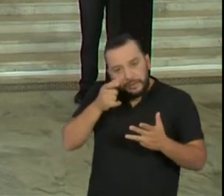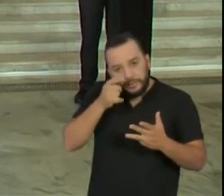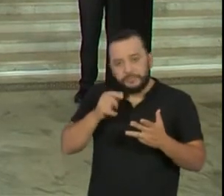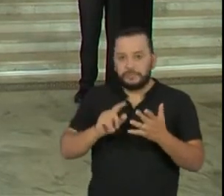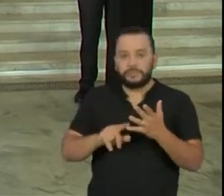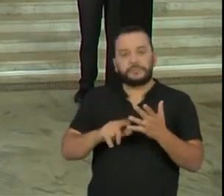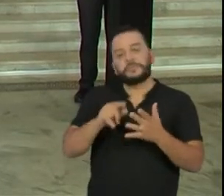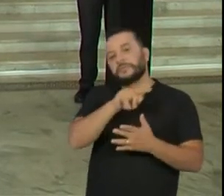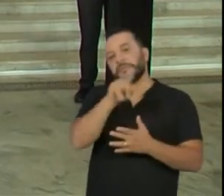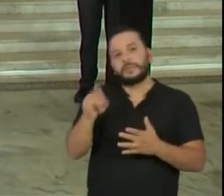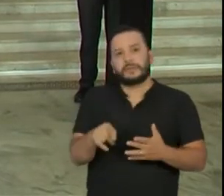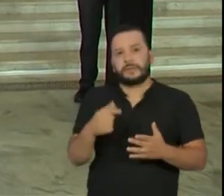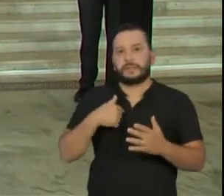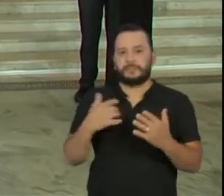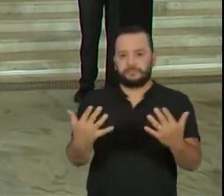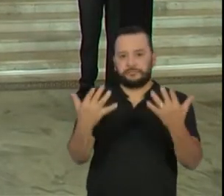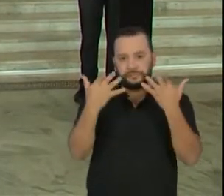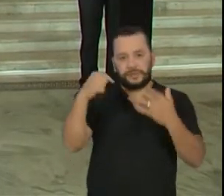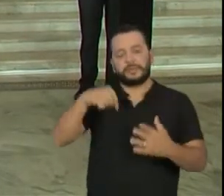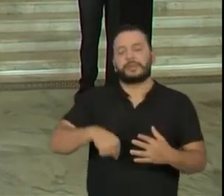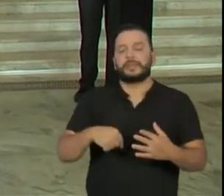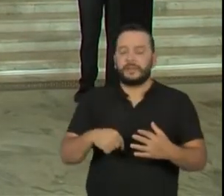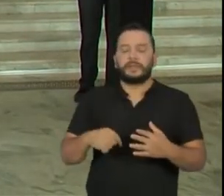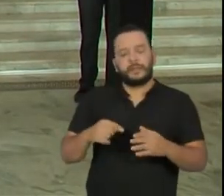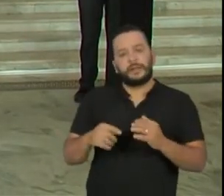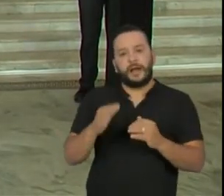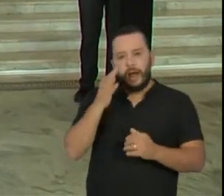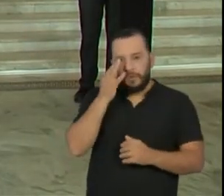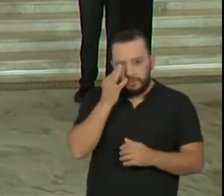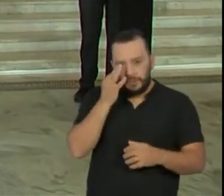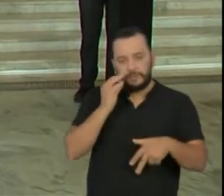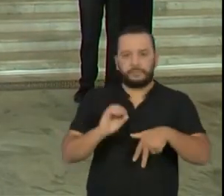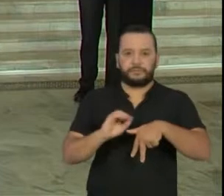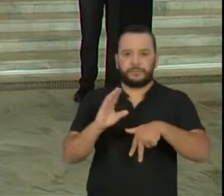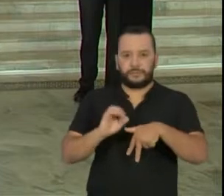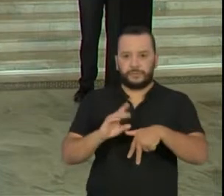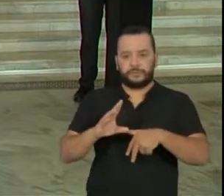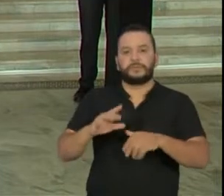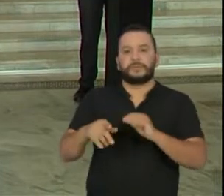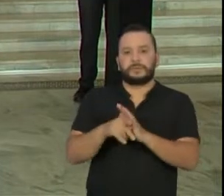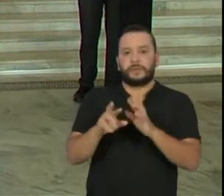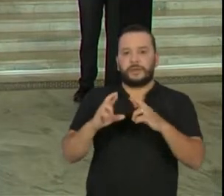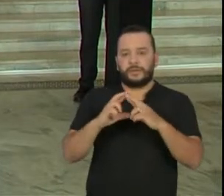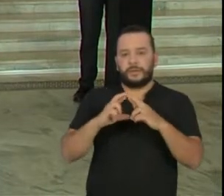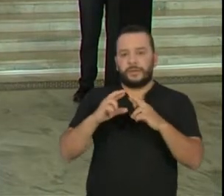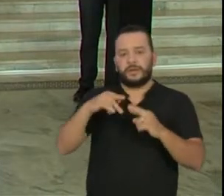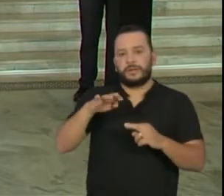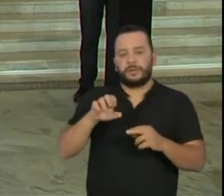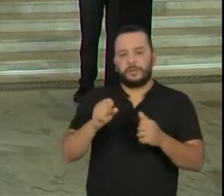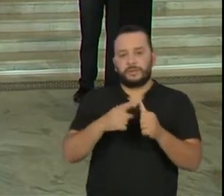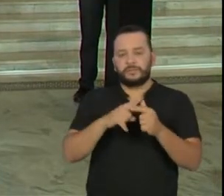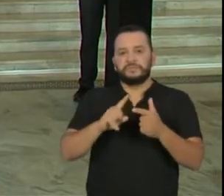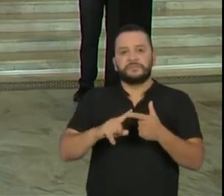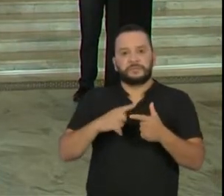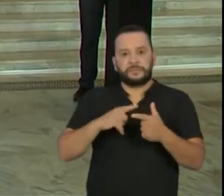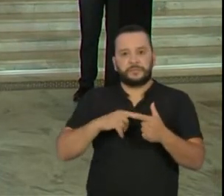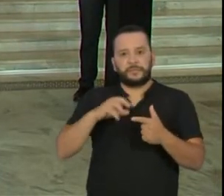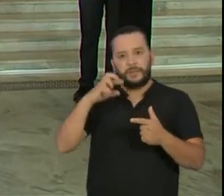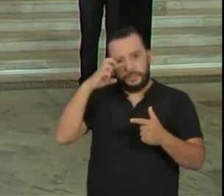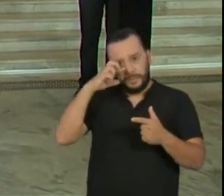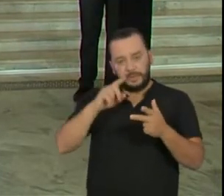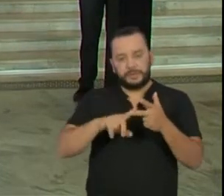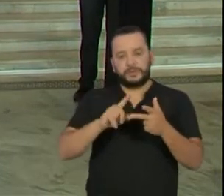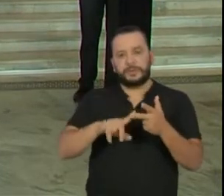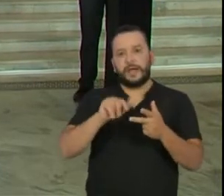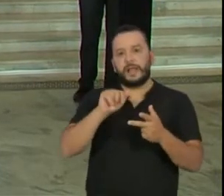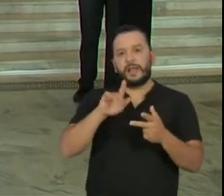nos seguindo aqui ao vivo pela TV Cultura, pela Record News, pela Band News, pela Rede Brasil, pela TV